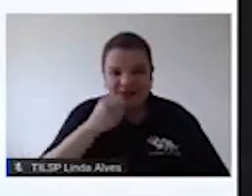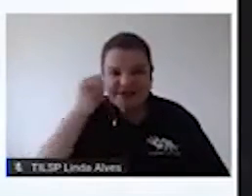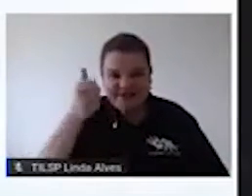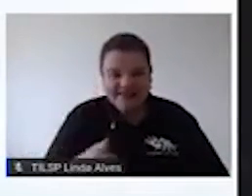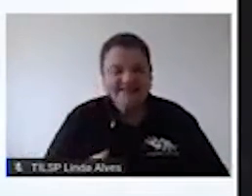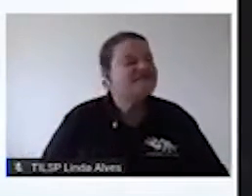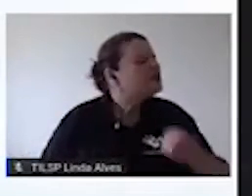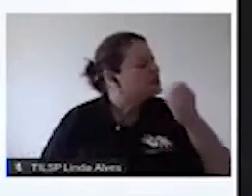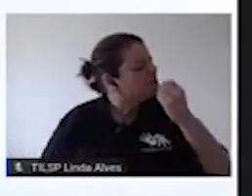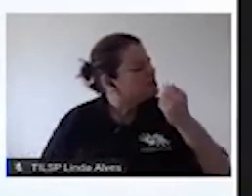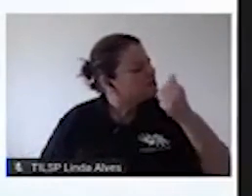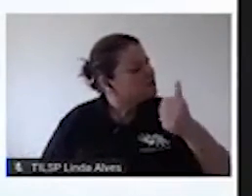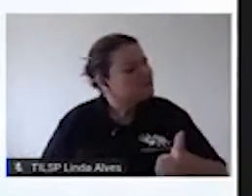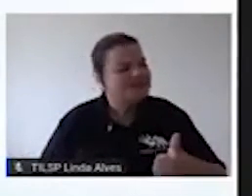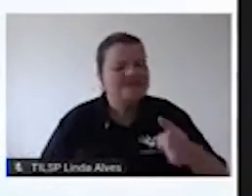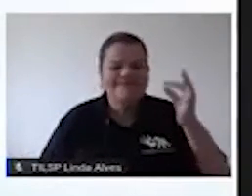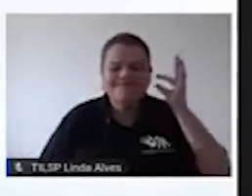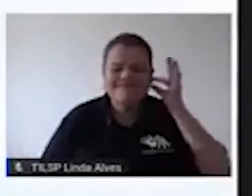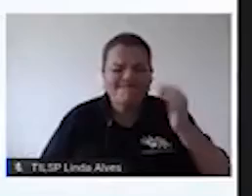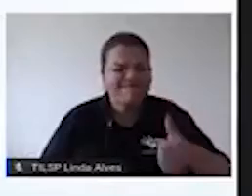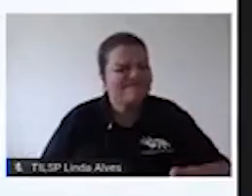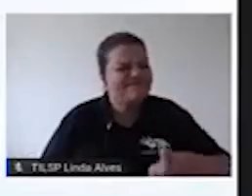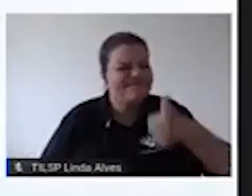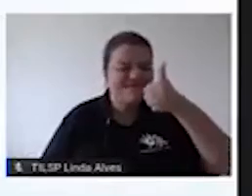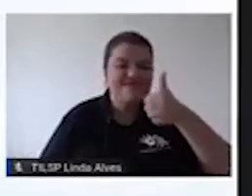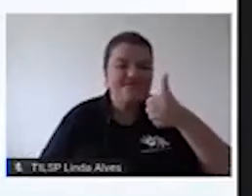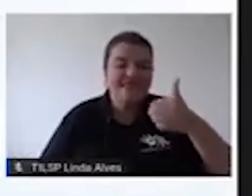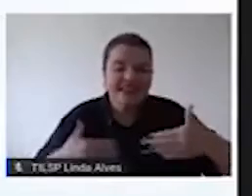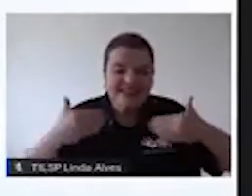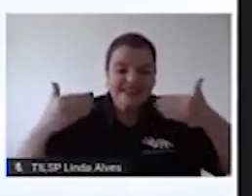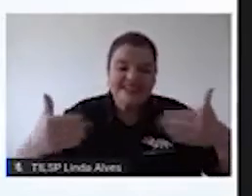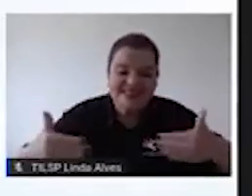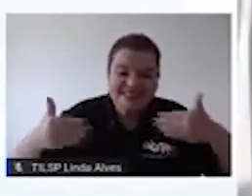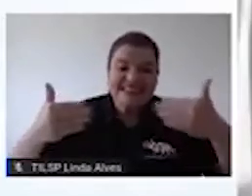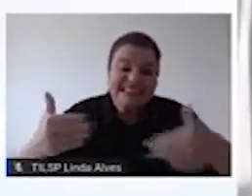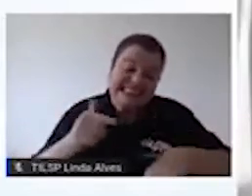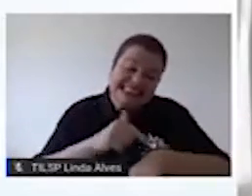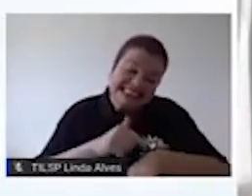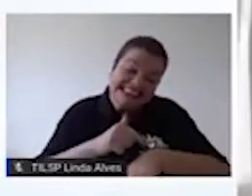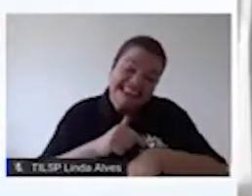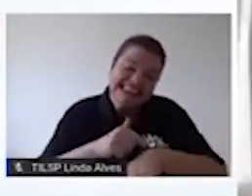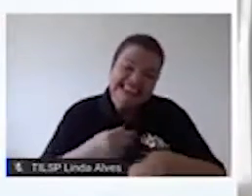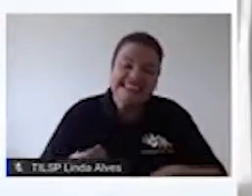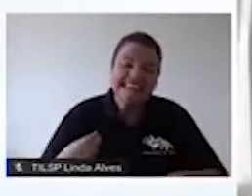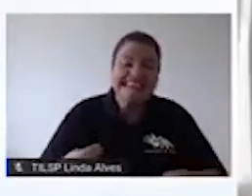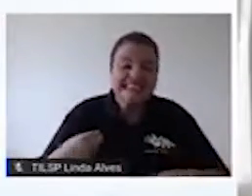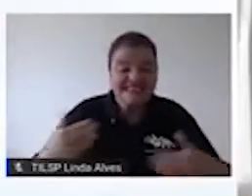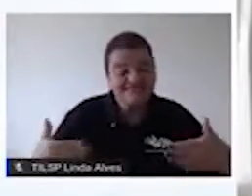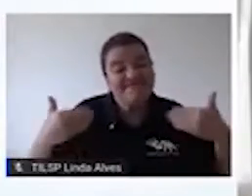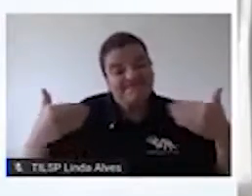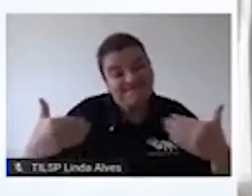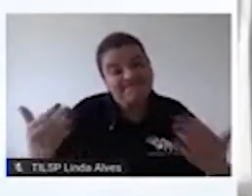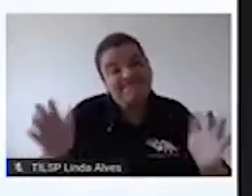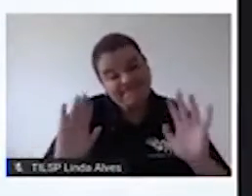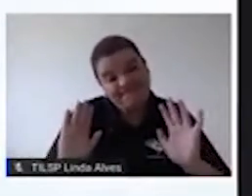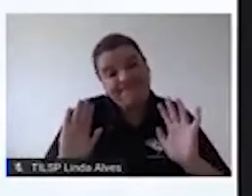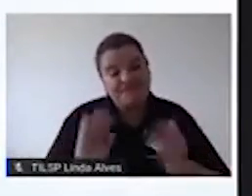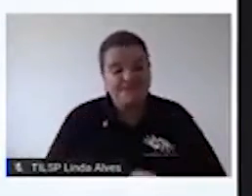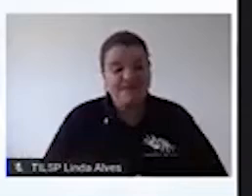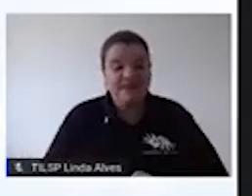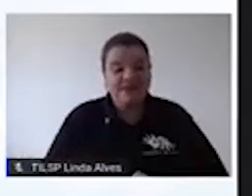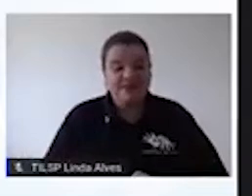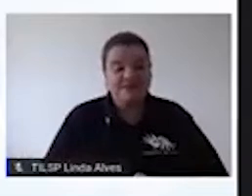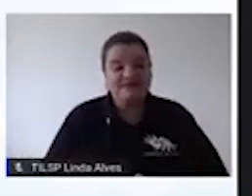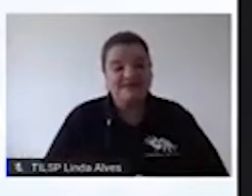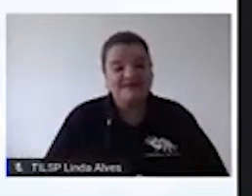tarde, Gilce, tudo ótimo, na medida do possível, né, Claro, daquilo que nós estamos vivendo, é, mas